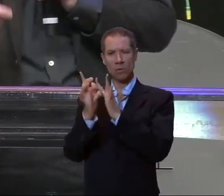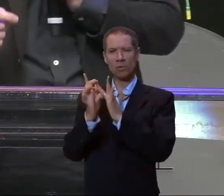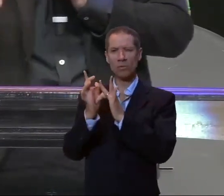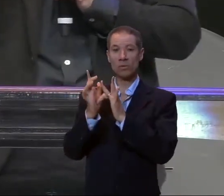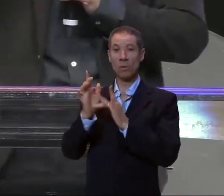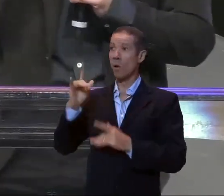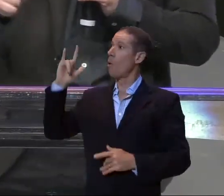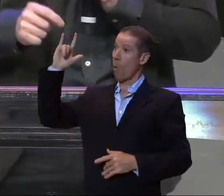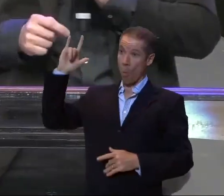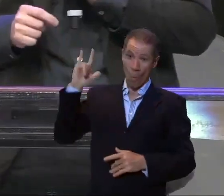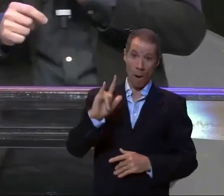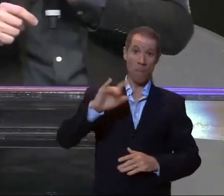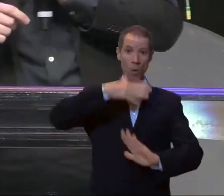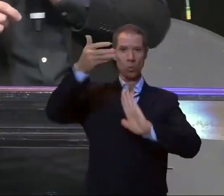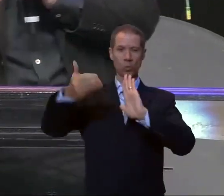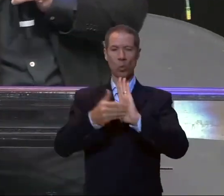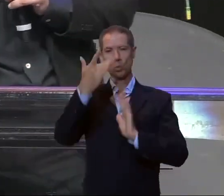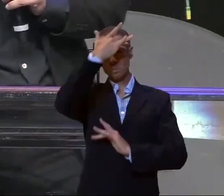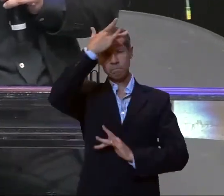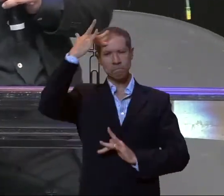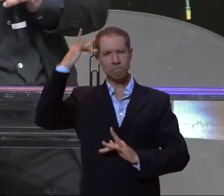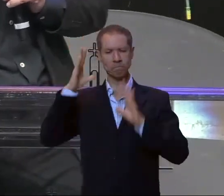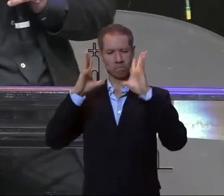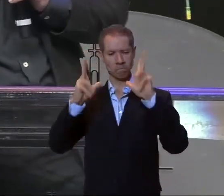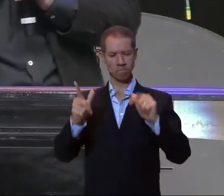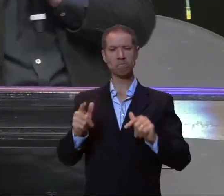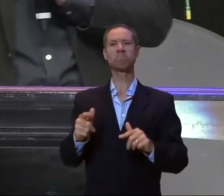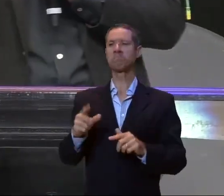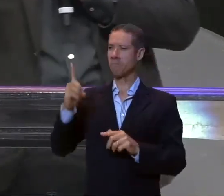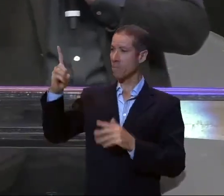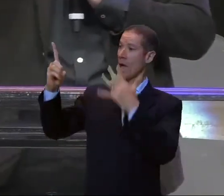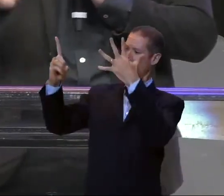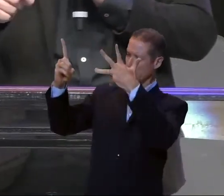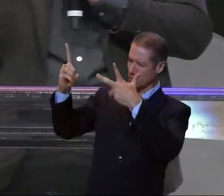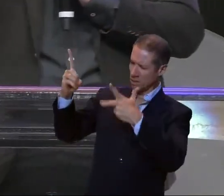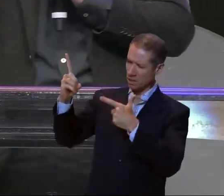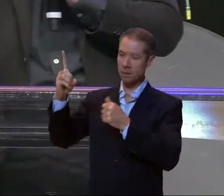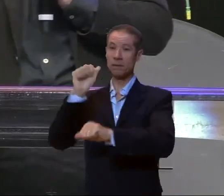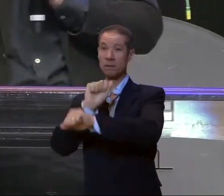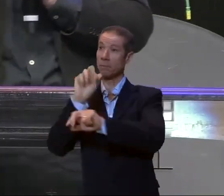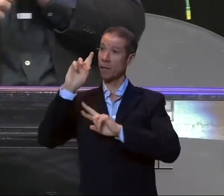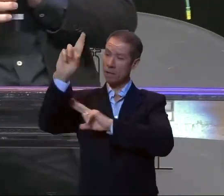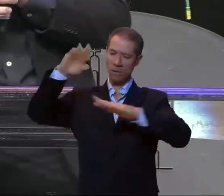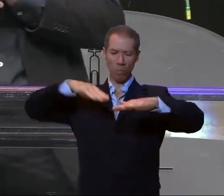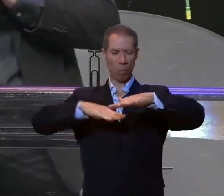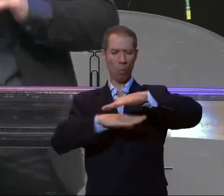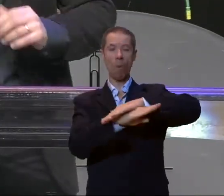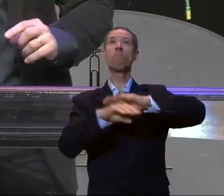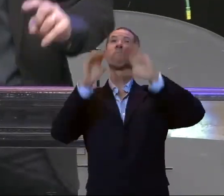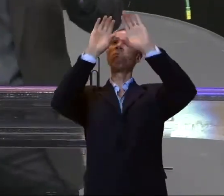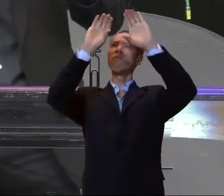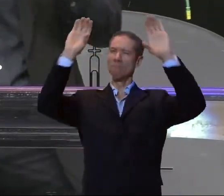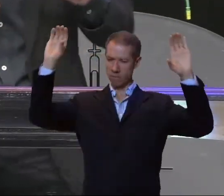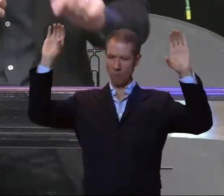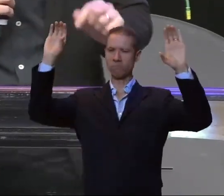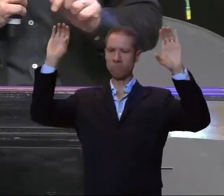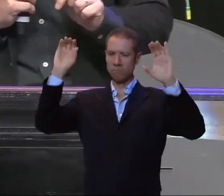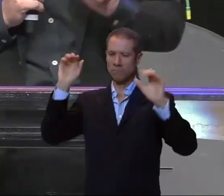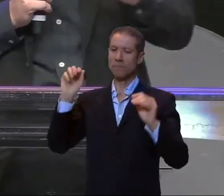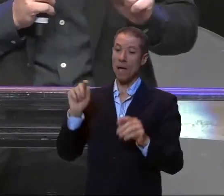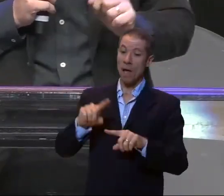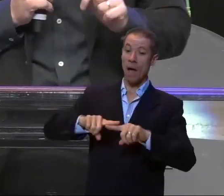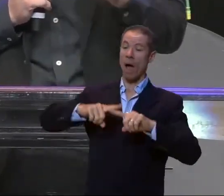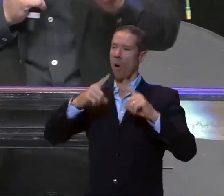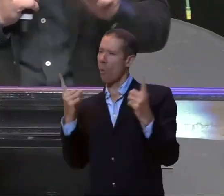amor que têm por todos os santos, por causa da esperança que está reservada a vocês nos céus, a respeito da